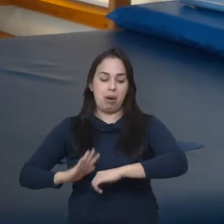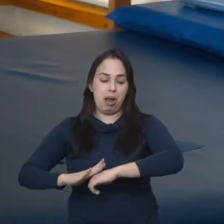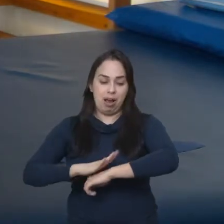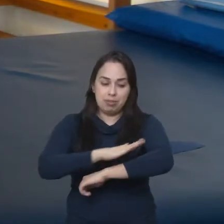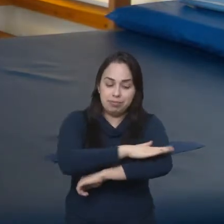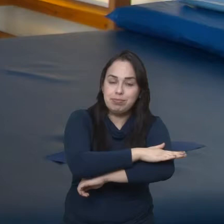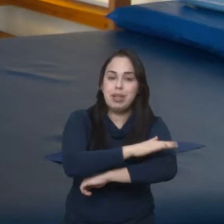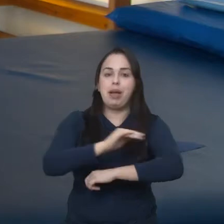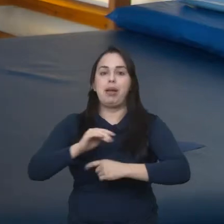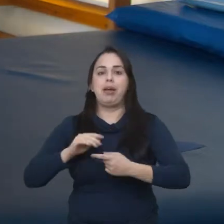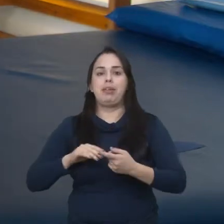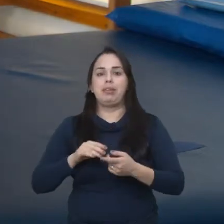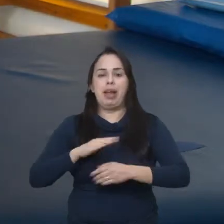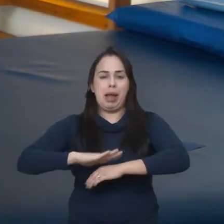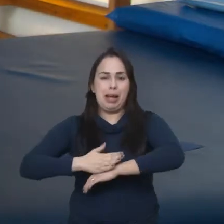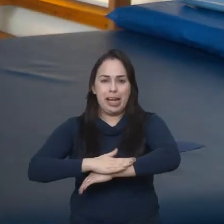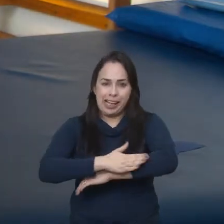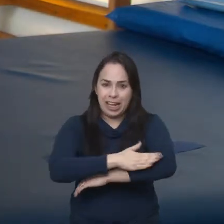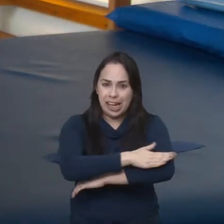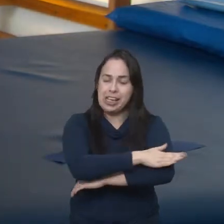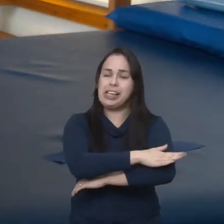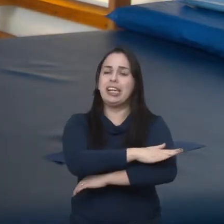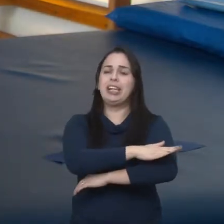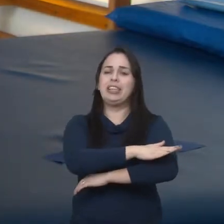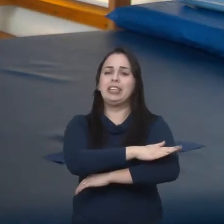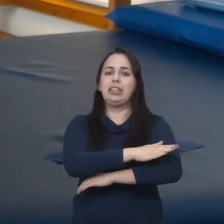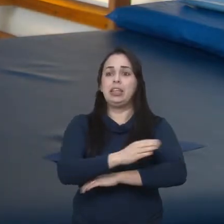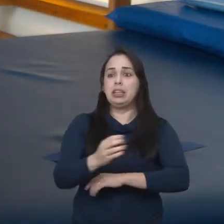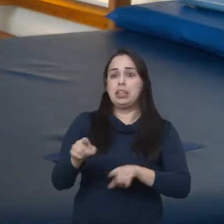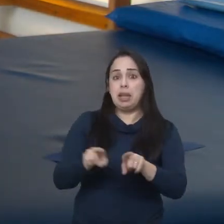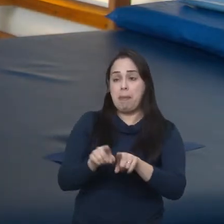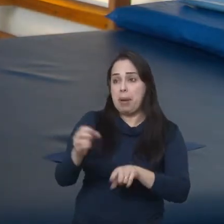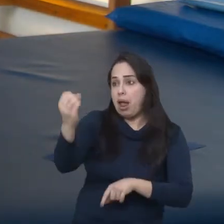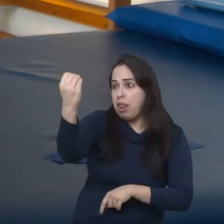às rampas, a calçadas, muitos buracos,